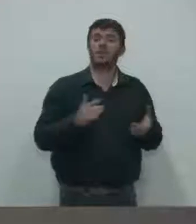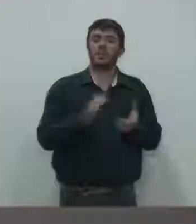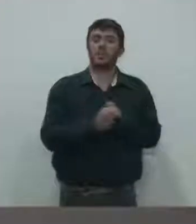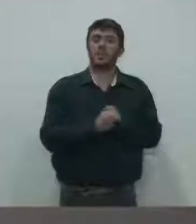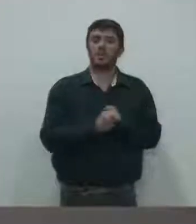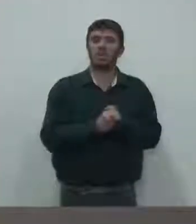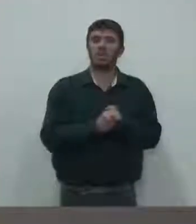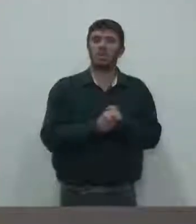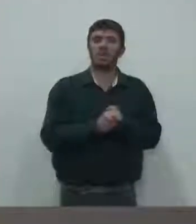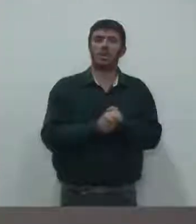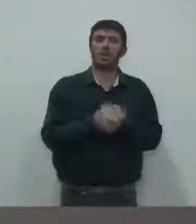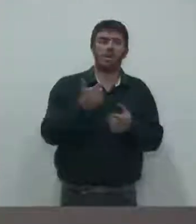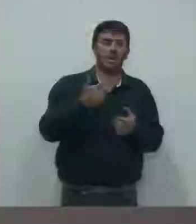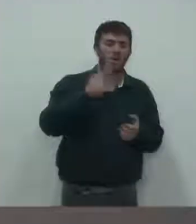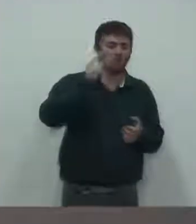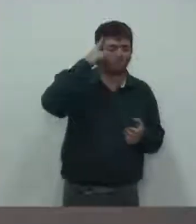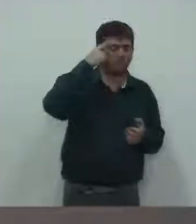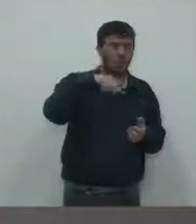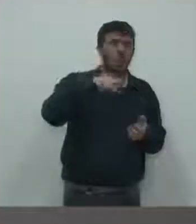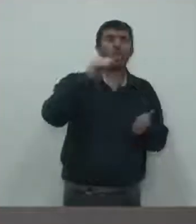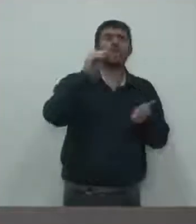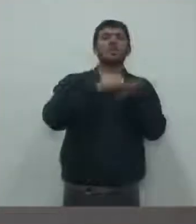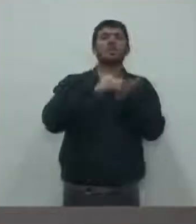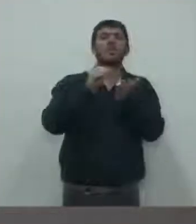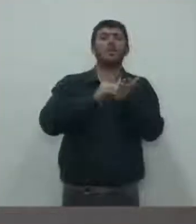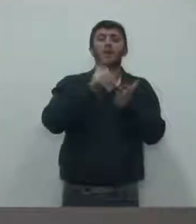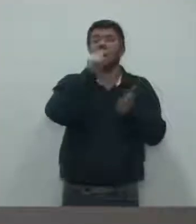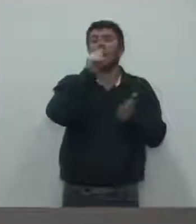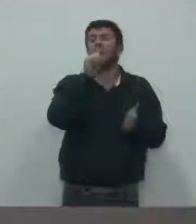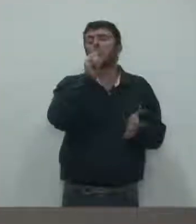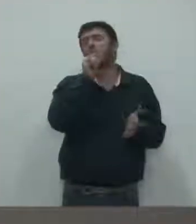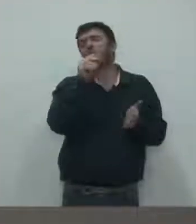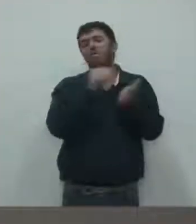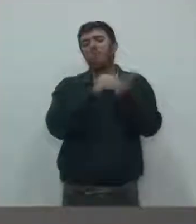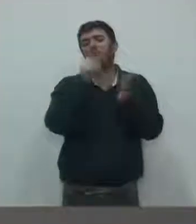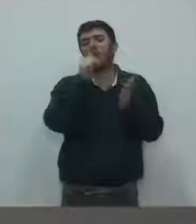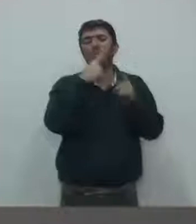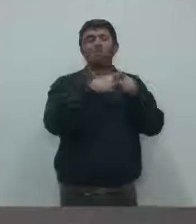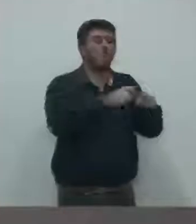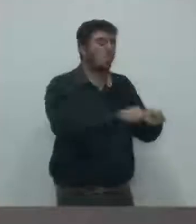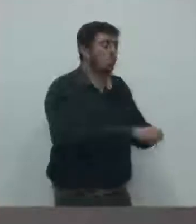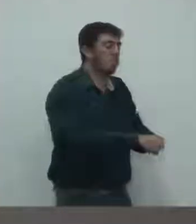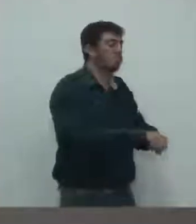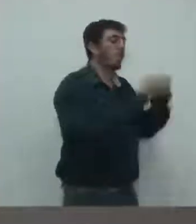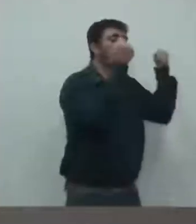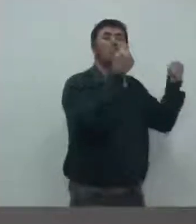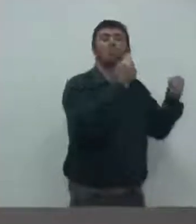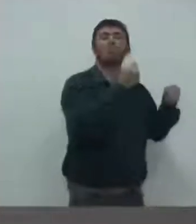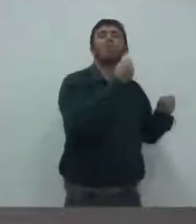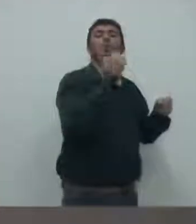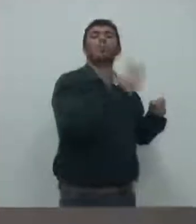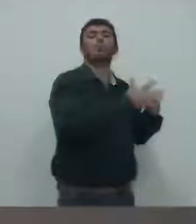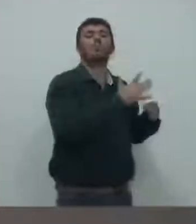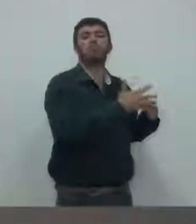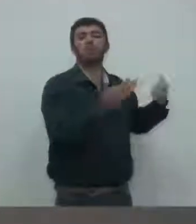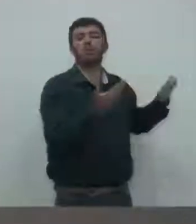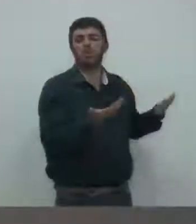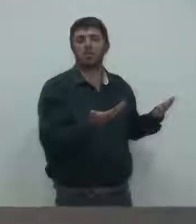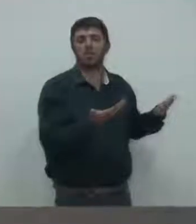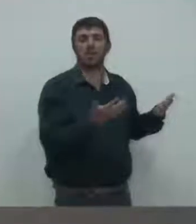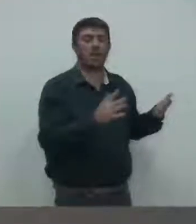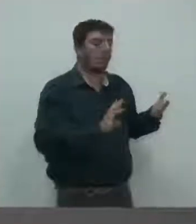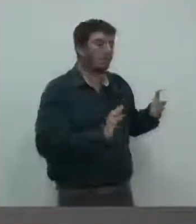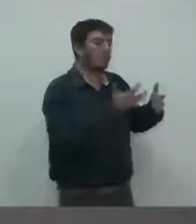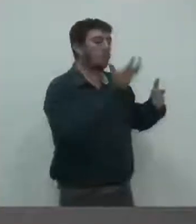escuta assim, está faltando água, porque quebrou a bomba, infelizmente foi uma questão paliativa ali que foi correndo. Então, isso